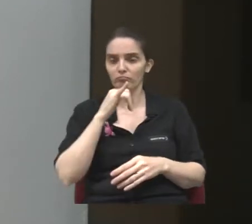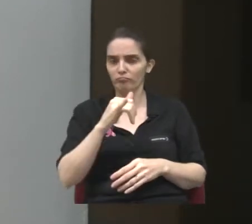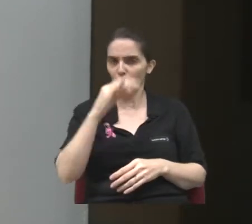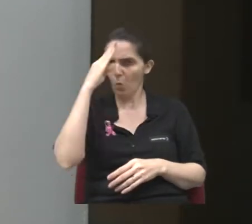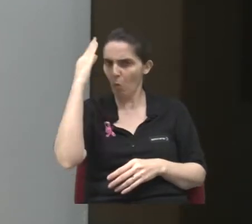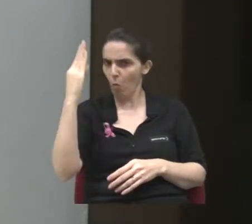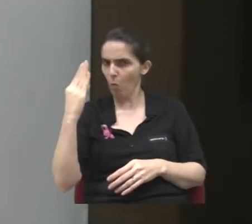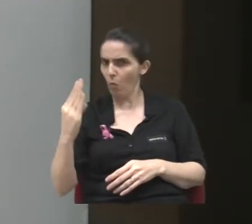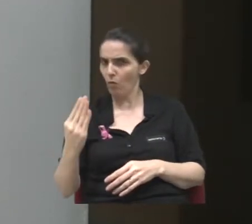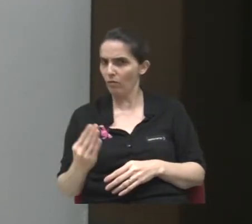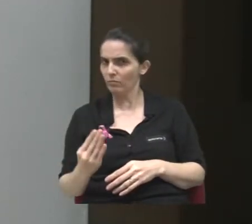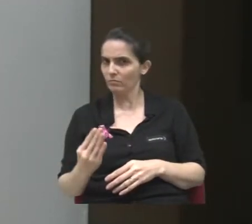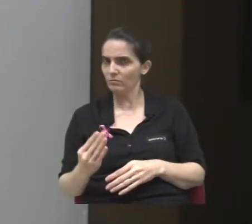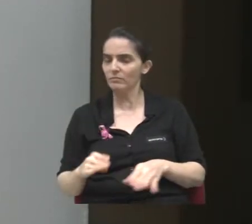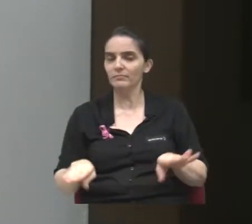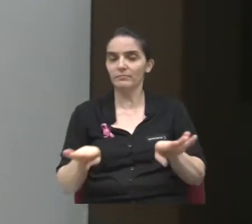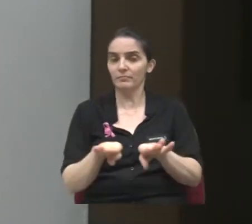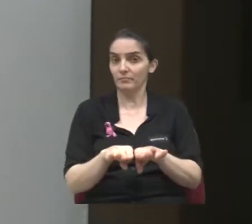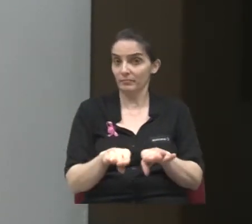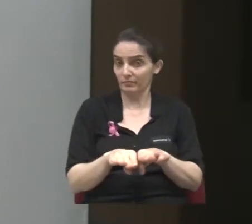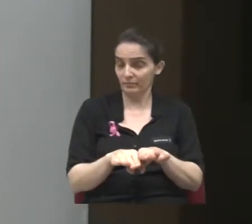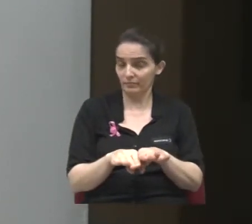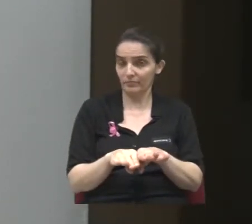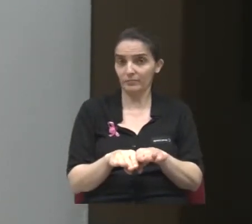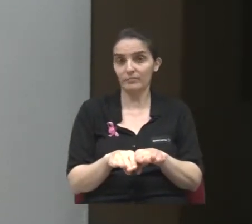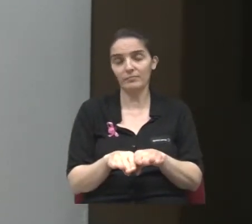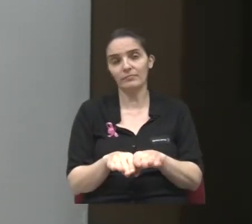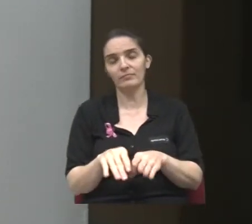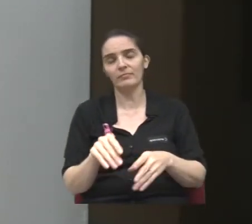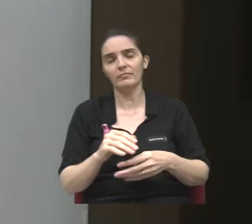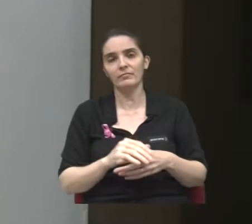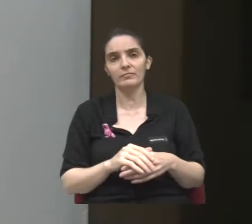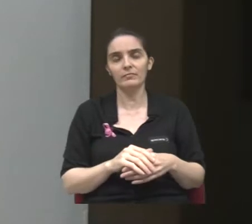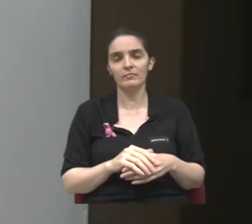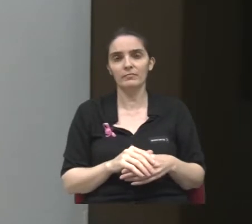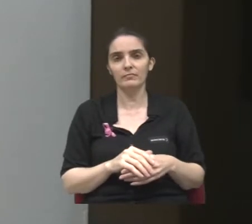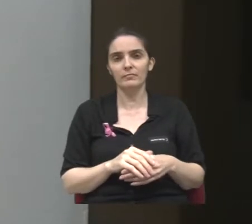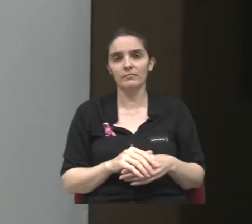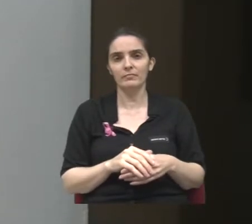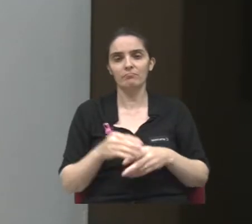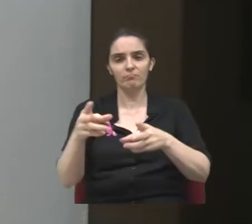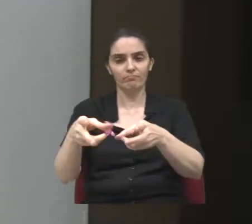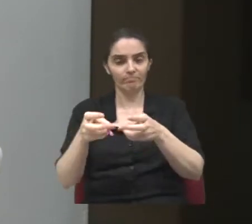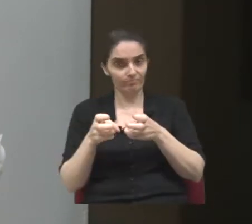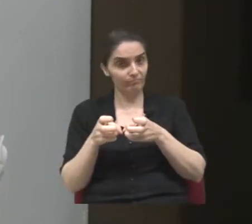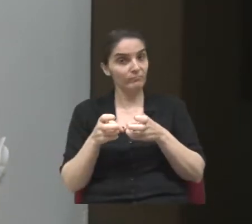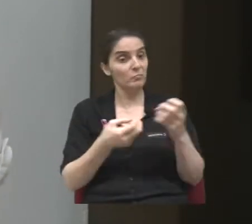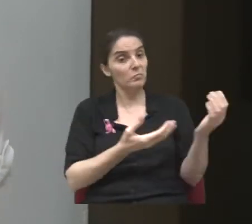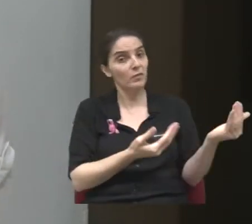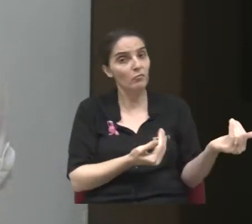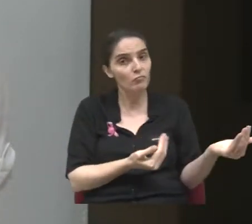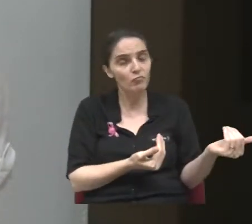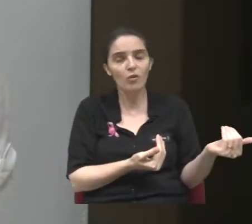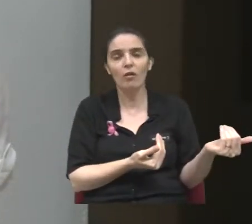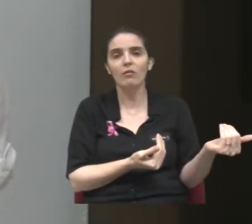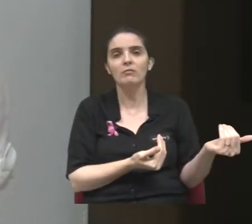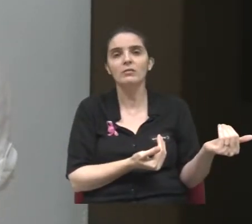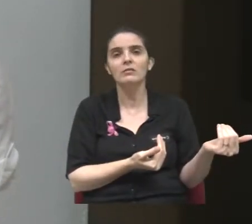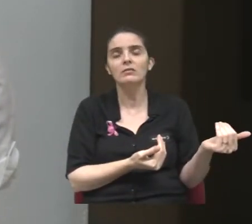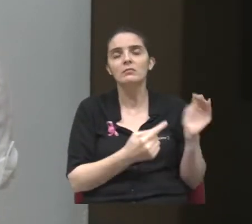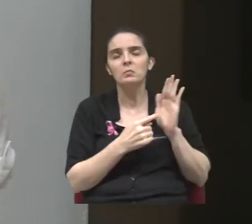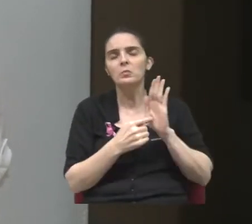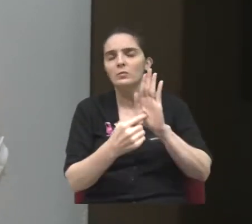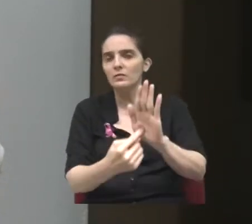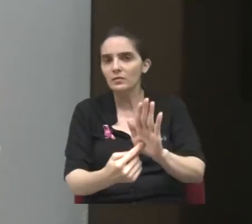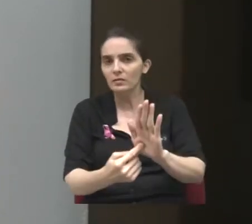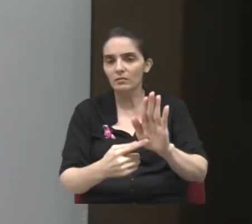ser uma das avaliadoras, como também em ver os nossos jovens apresentando um trabalho